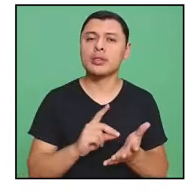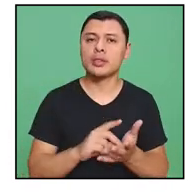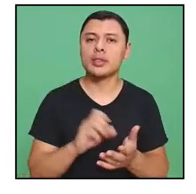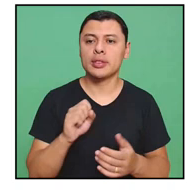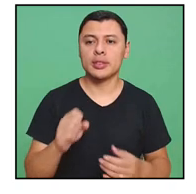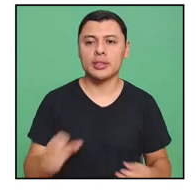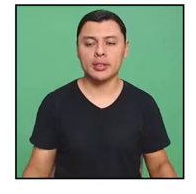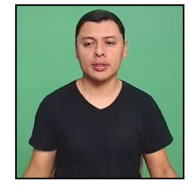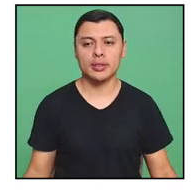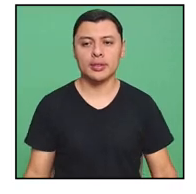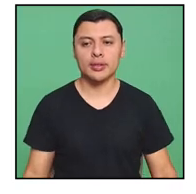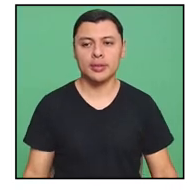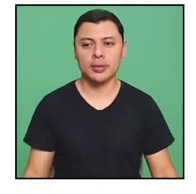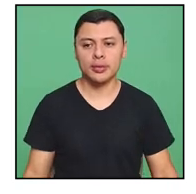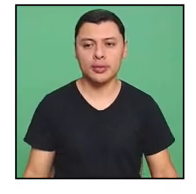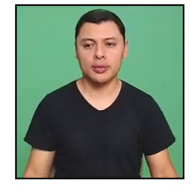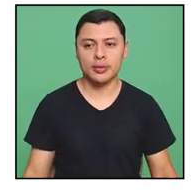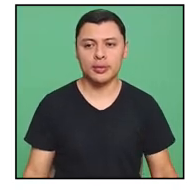Super.